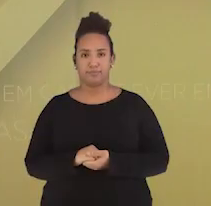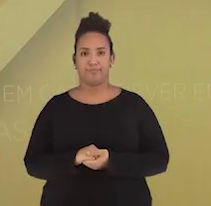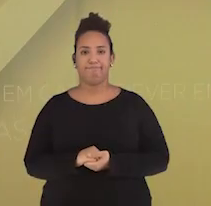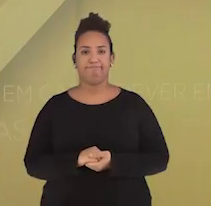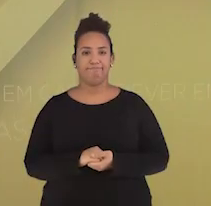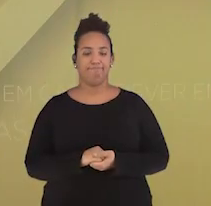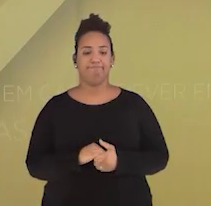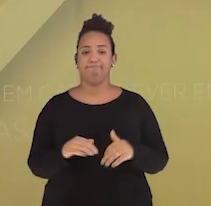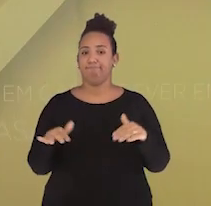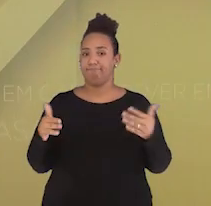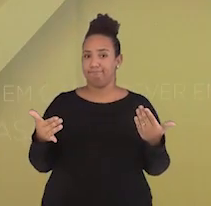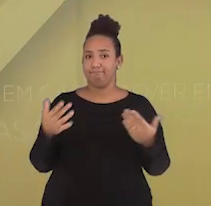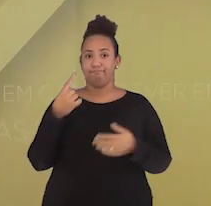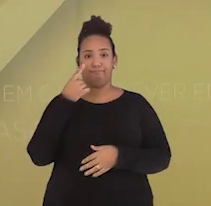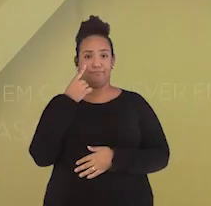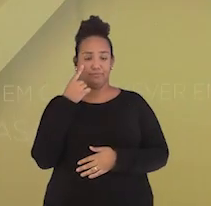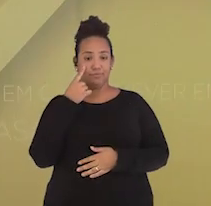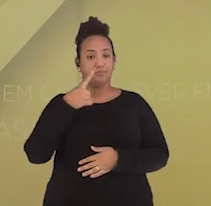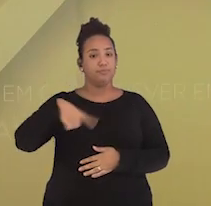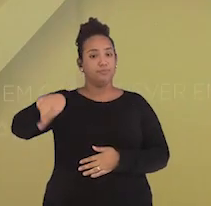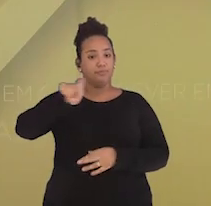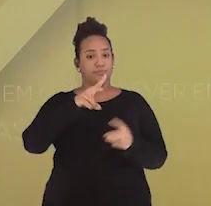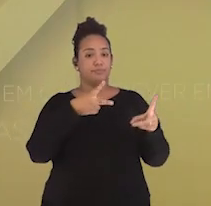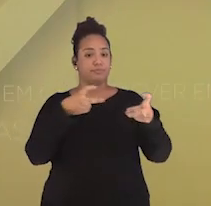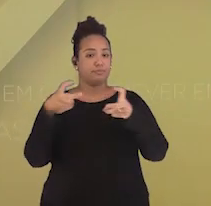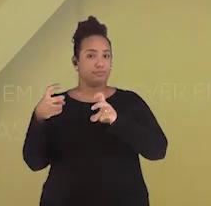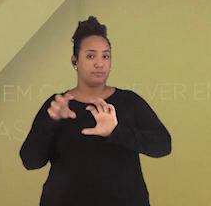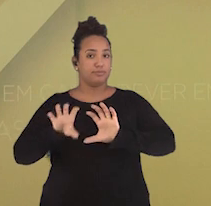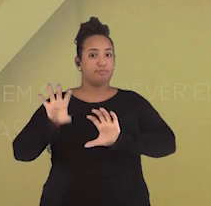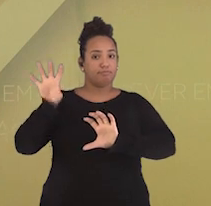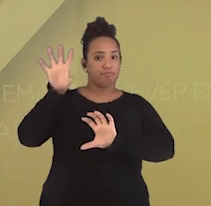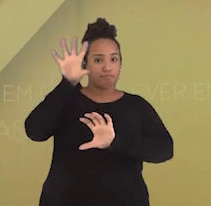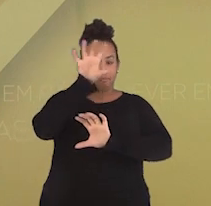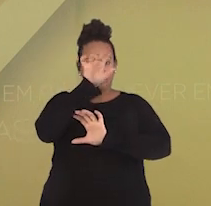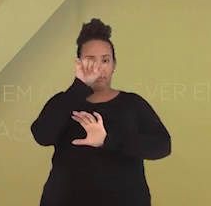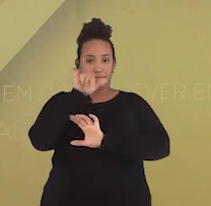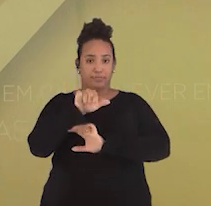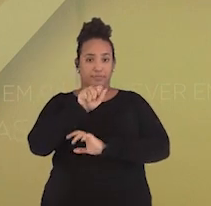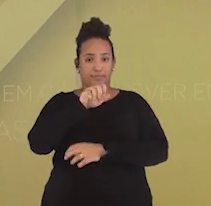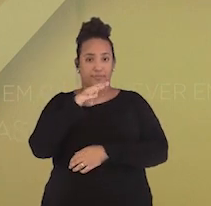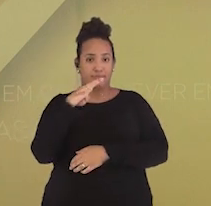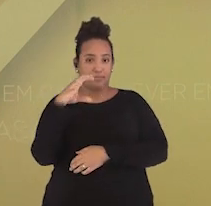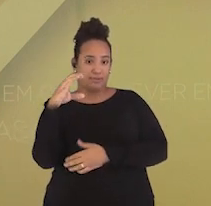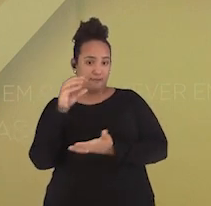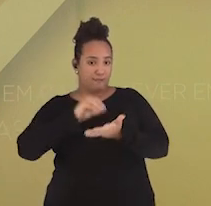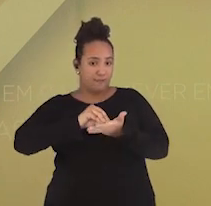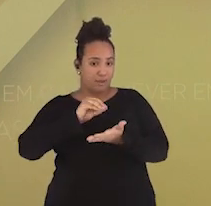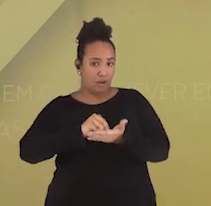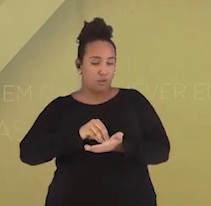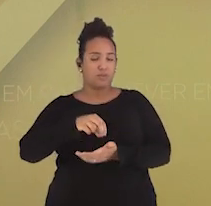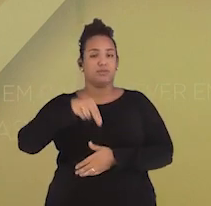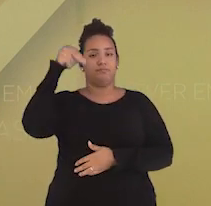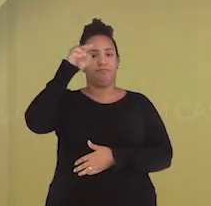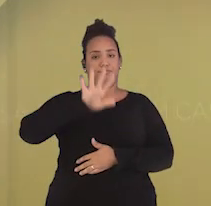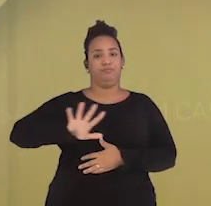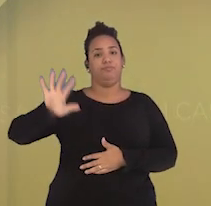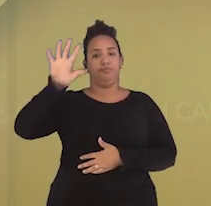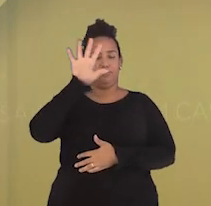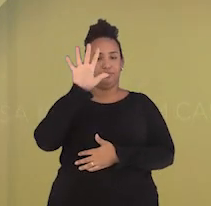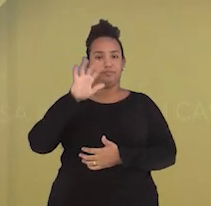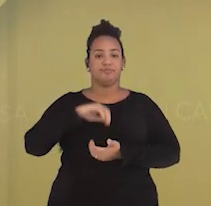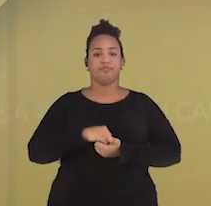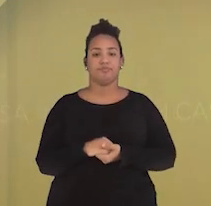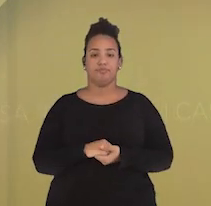Conferindo aqui, percebemos que a região com maior taxa de analfabetismo é o Nordeste.